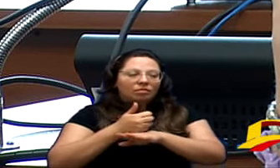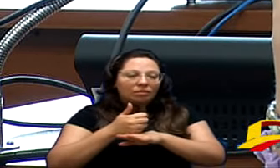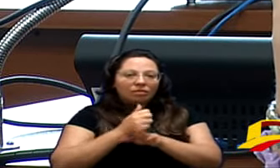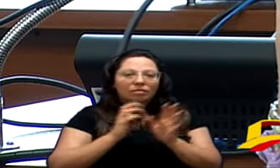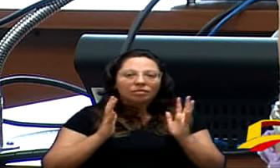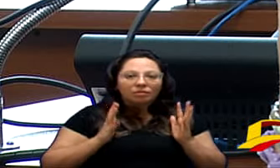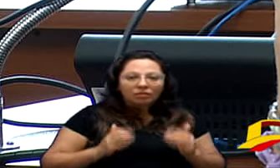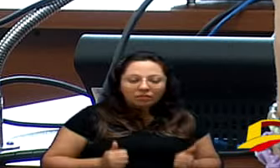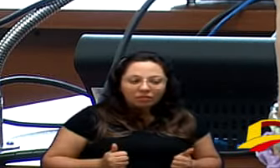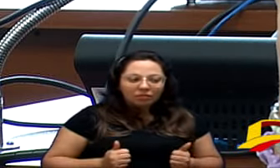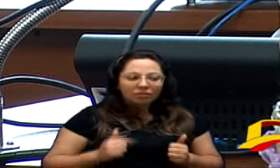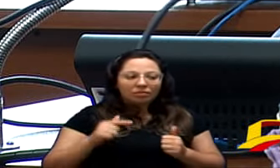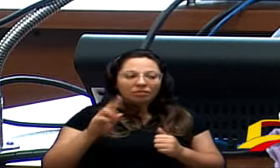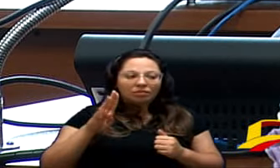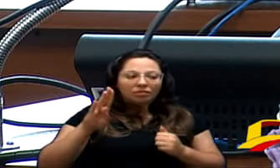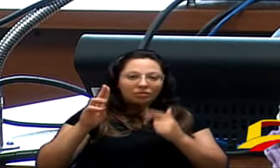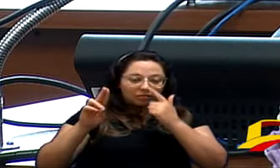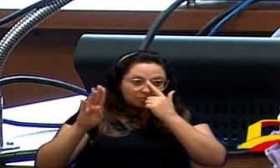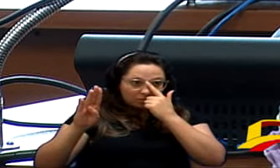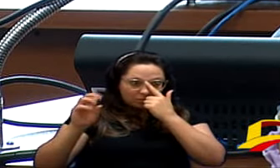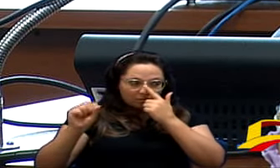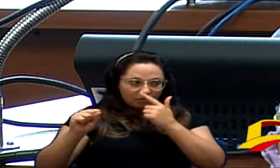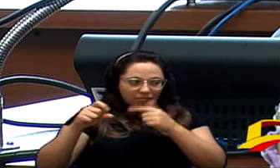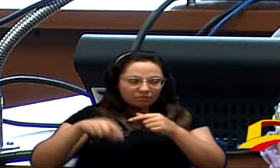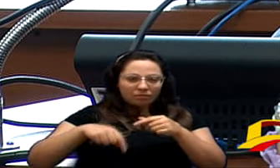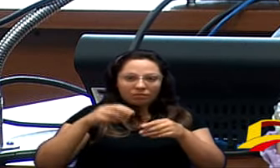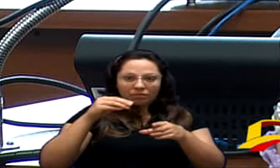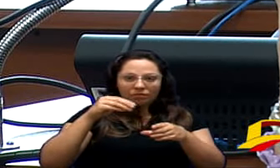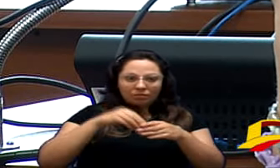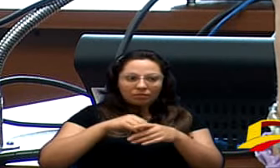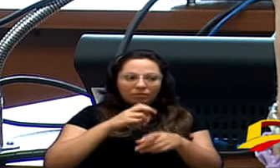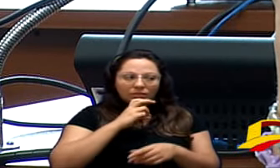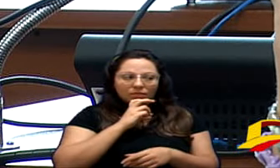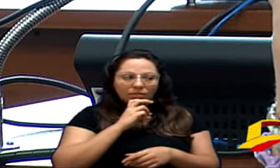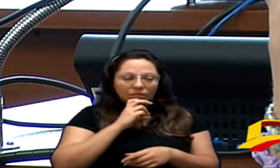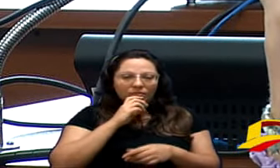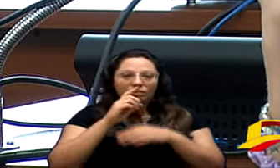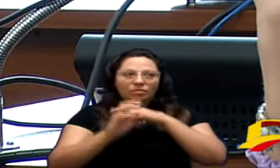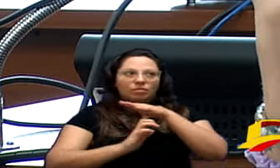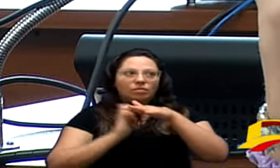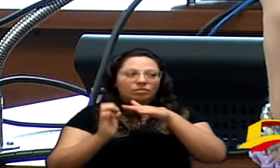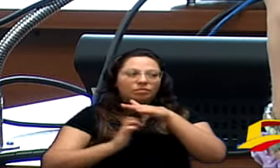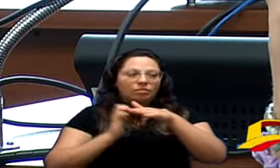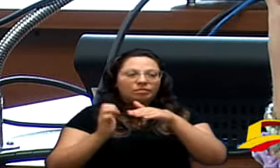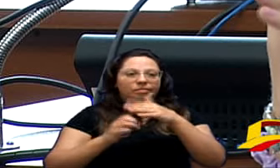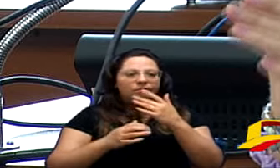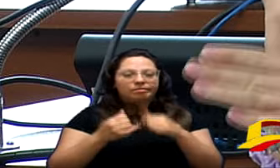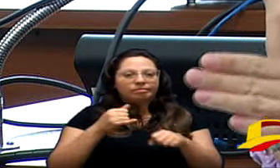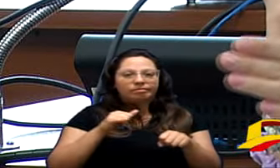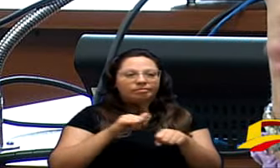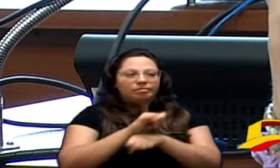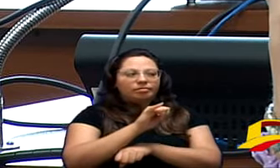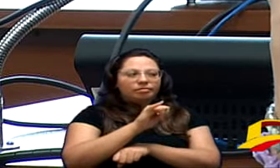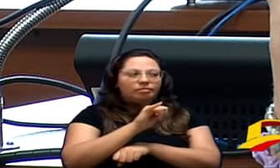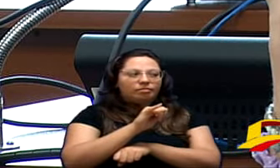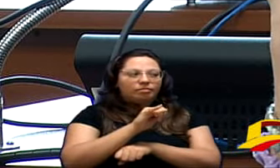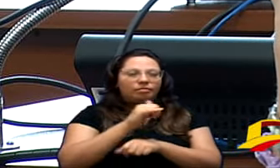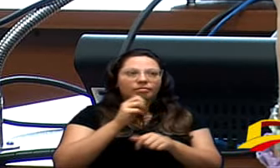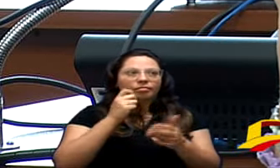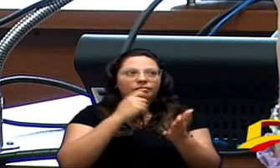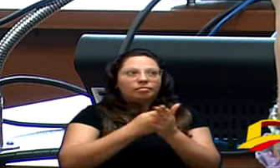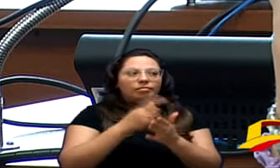limpeza nas ubss aqui em Sorocaba e que a empresa deu cano né a empresa não pagou os direitos